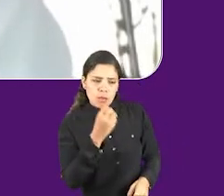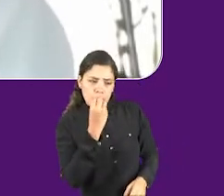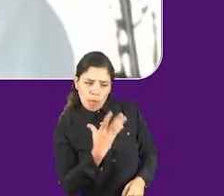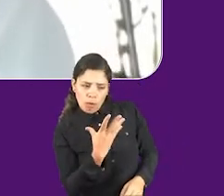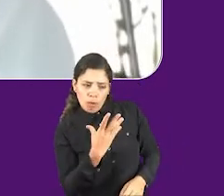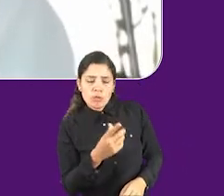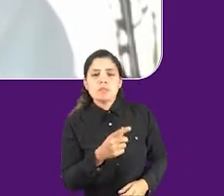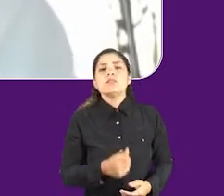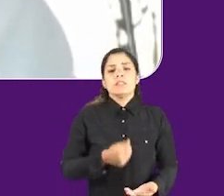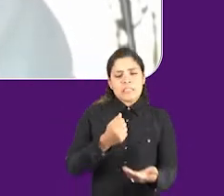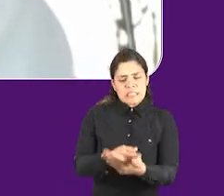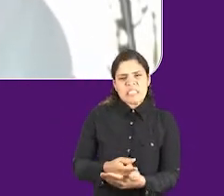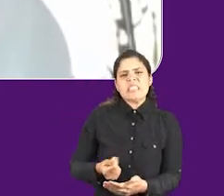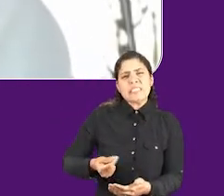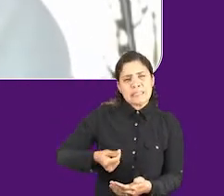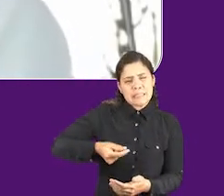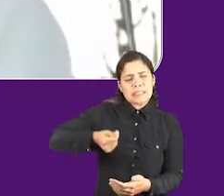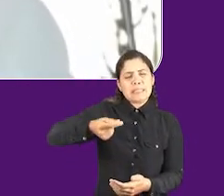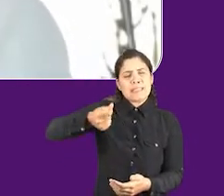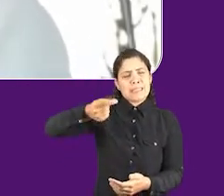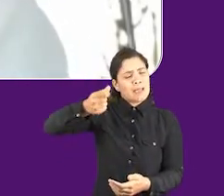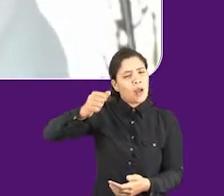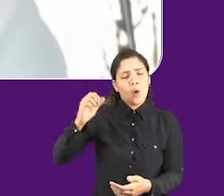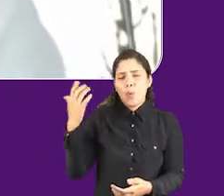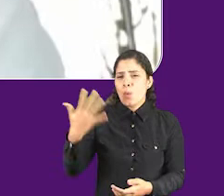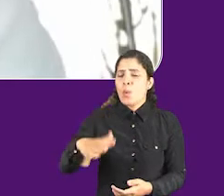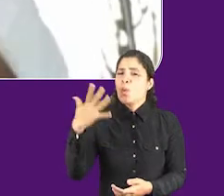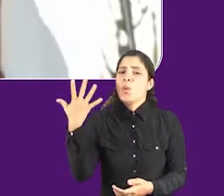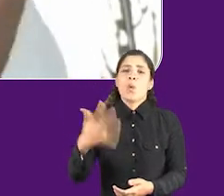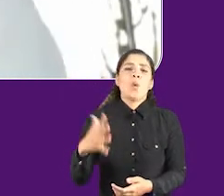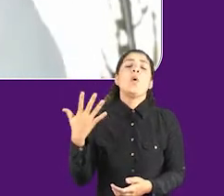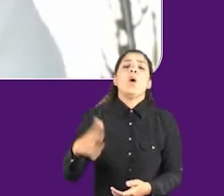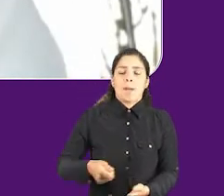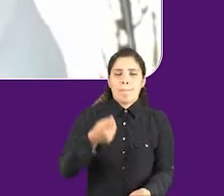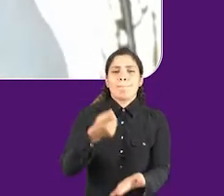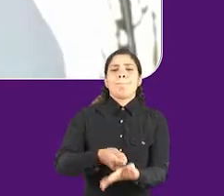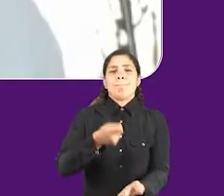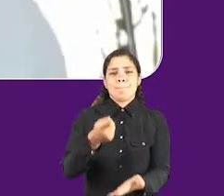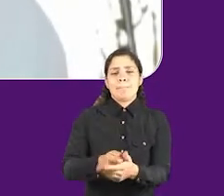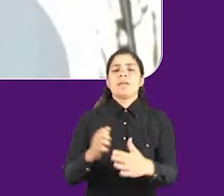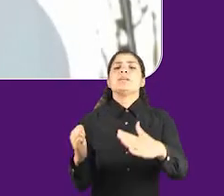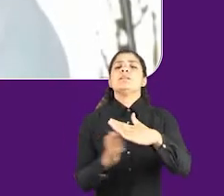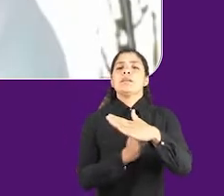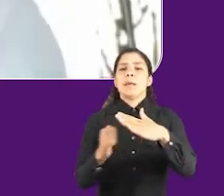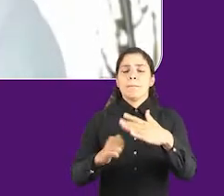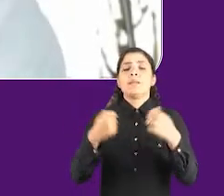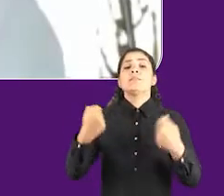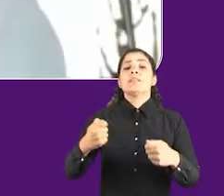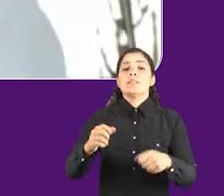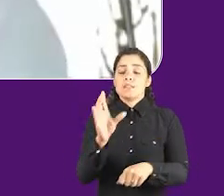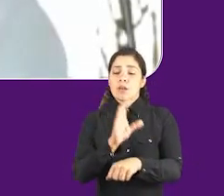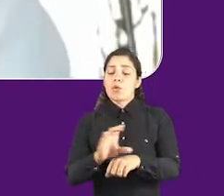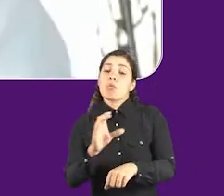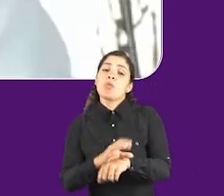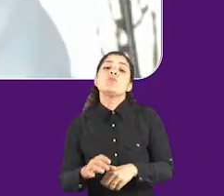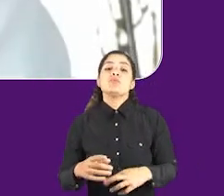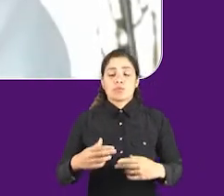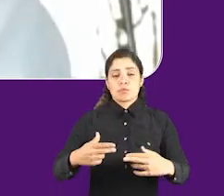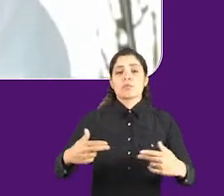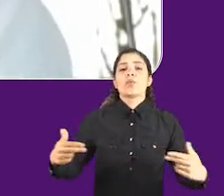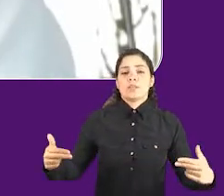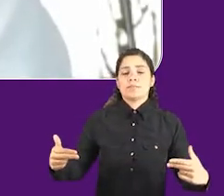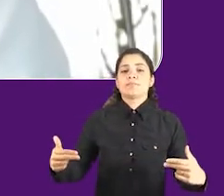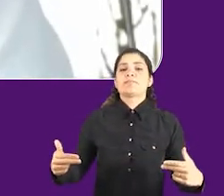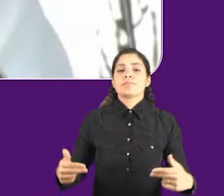aqui nós gastamos tem dezenas de Milhões de Dólares em GAP CRM as coisas assim